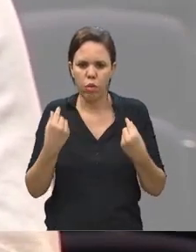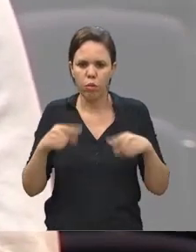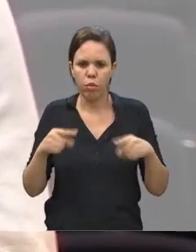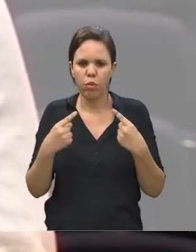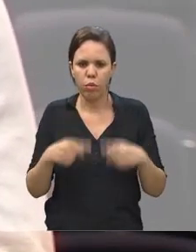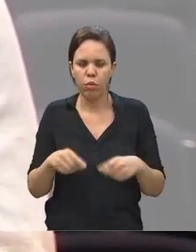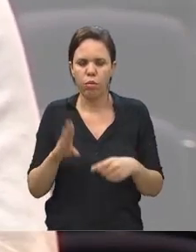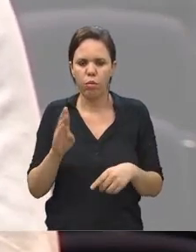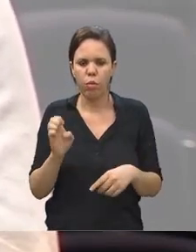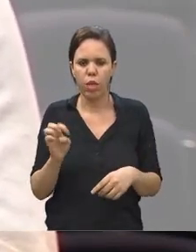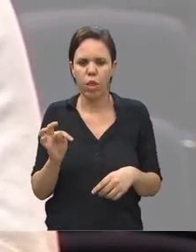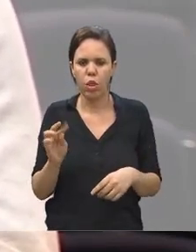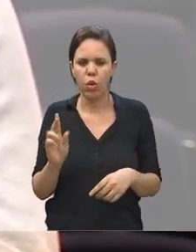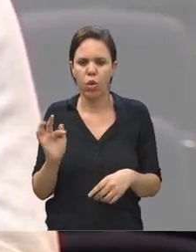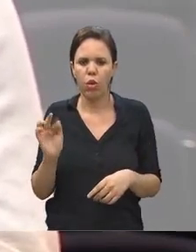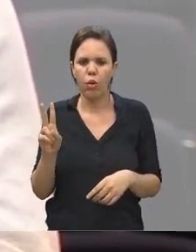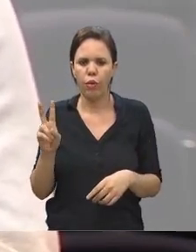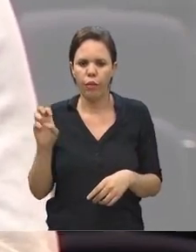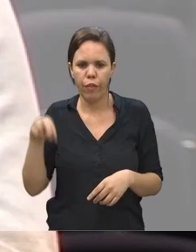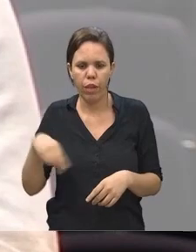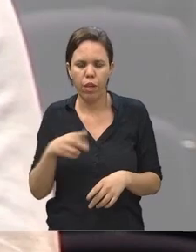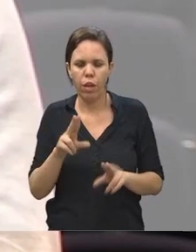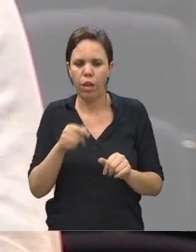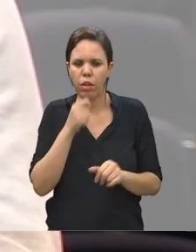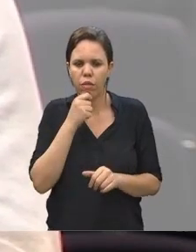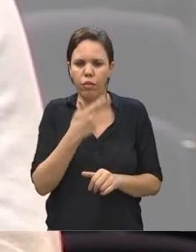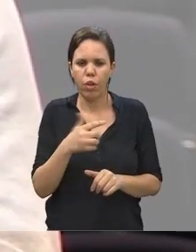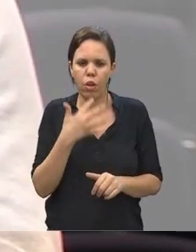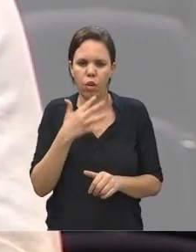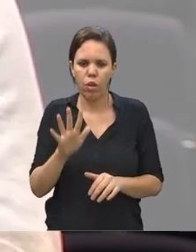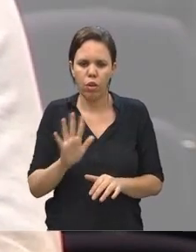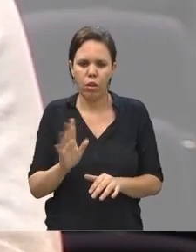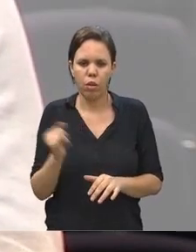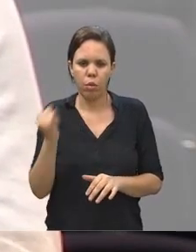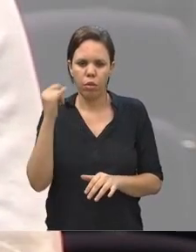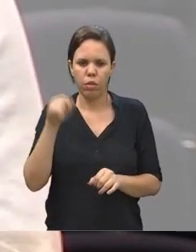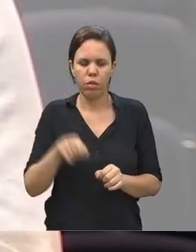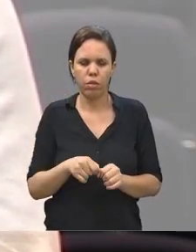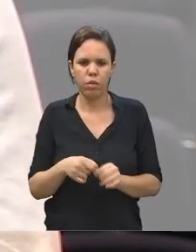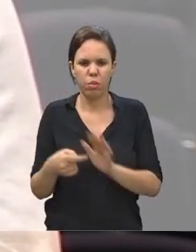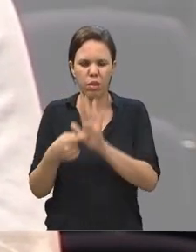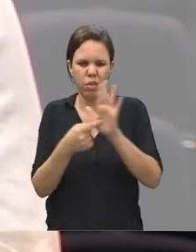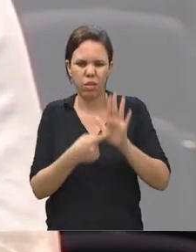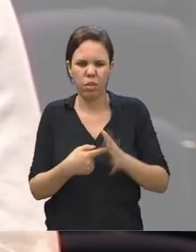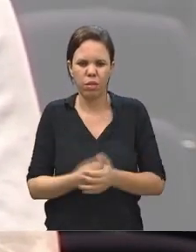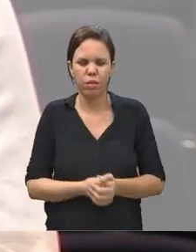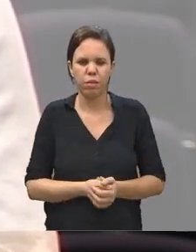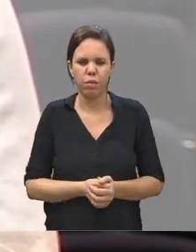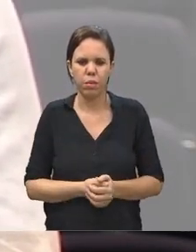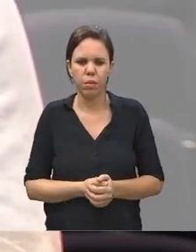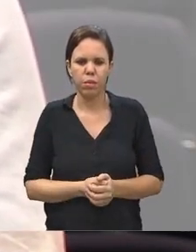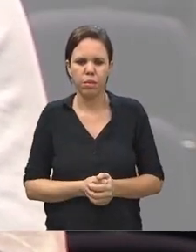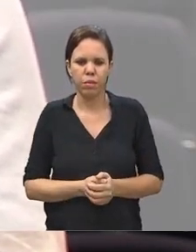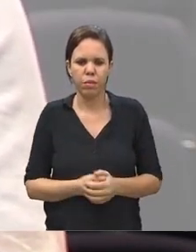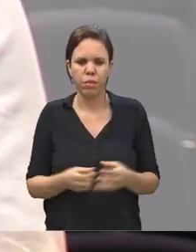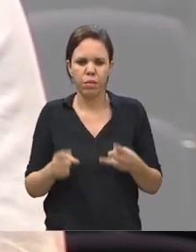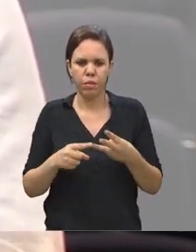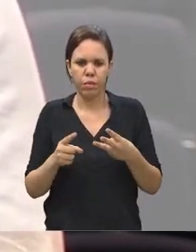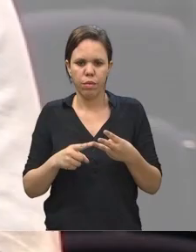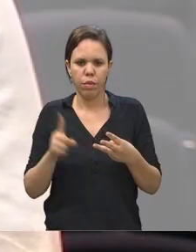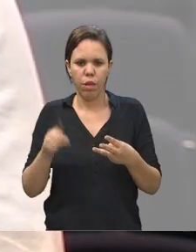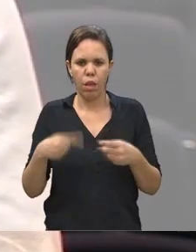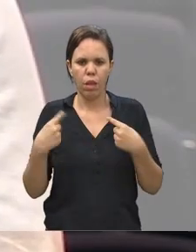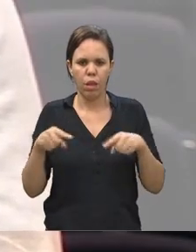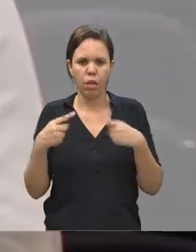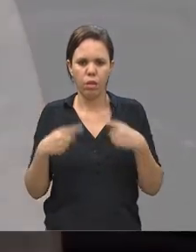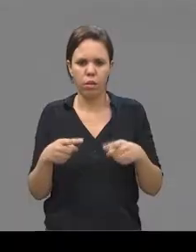música de Beethoven que não é tão conhecida, mas que é importante também apresentar. Terceiro é